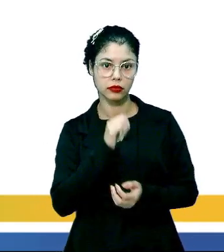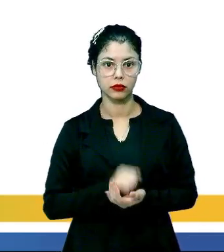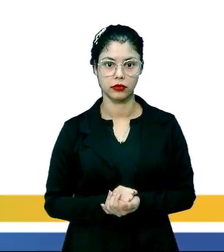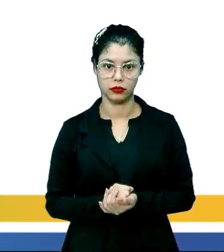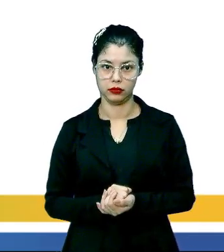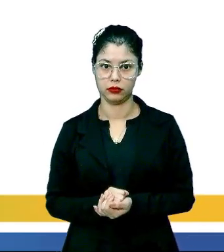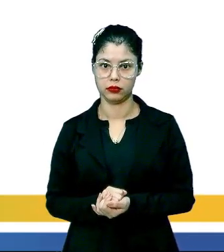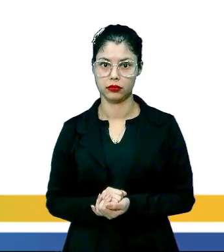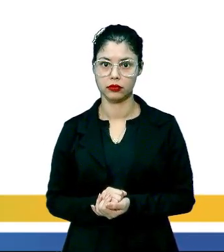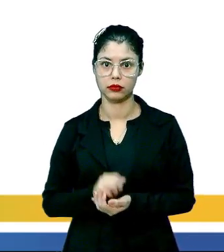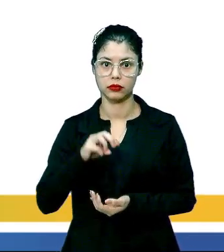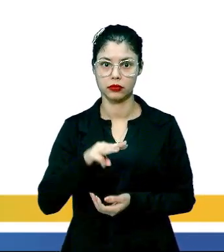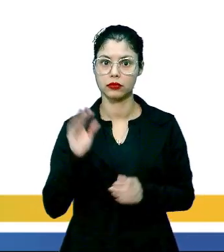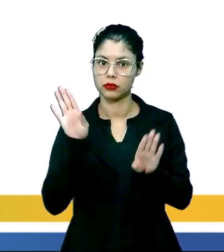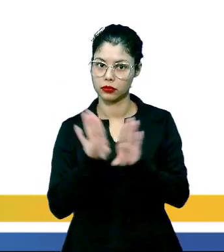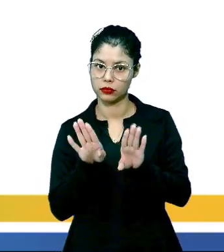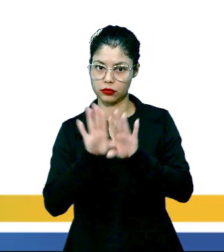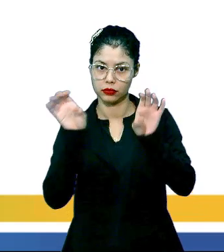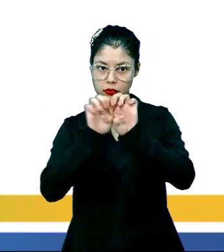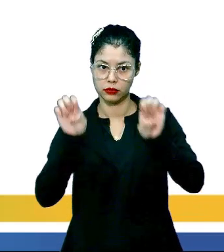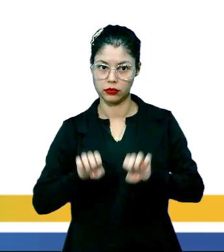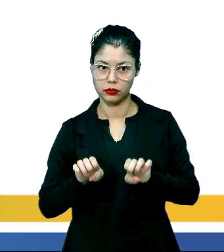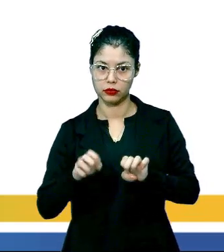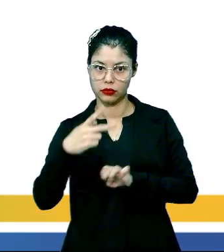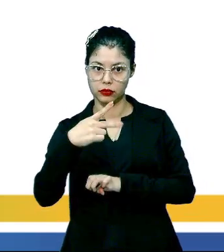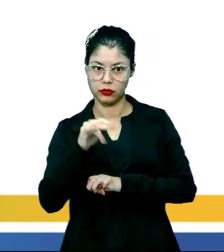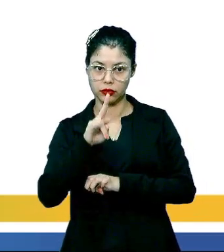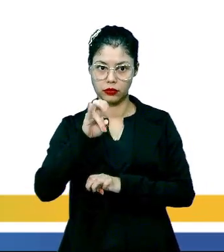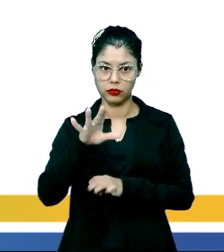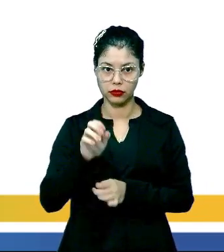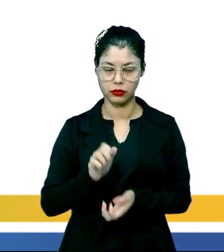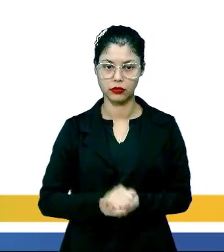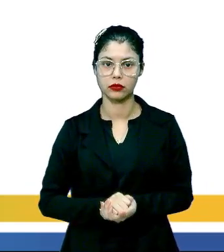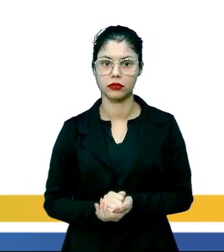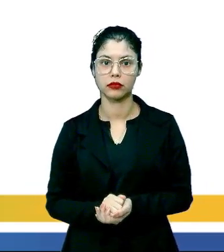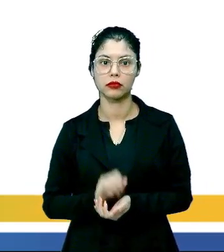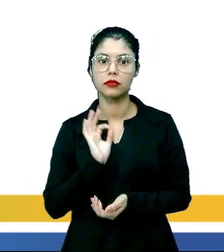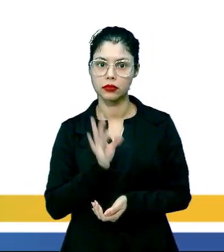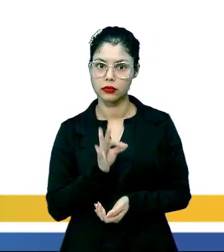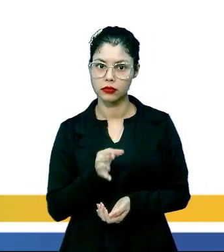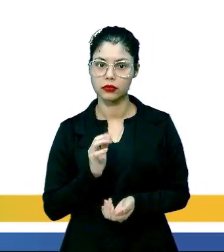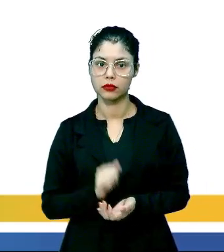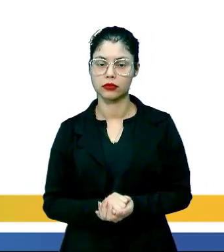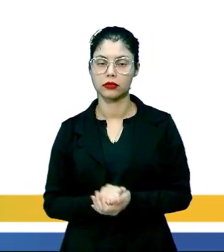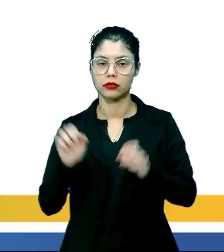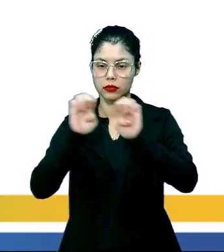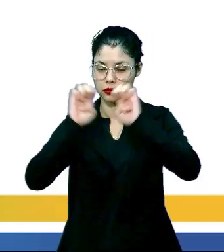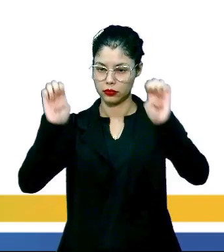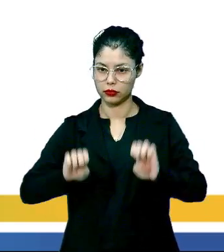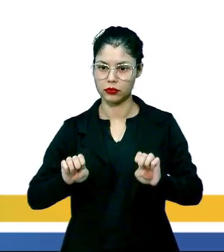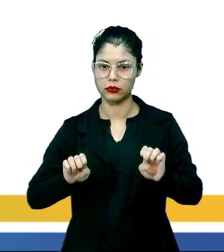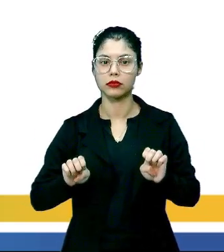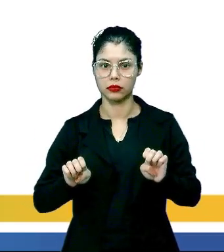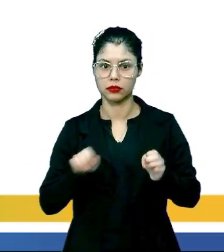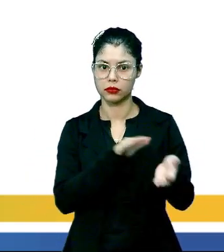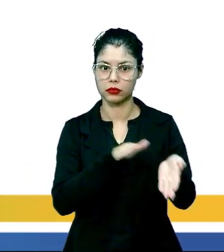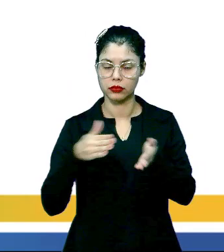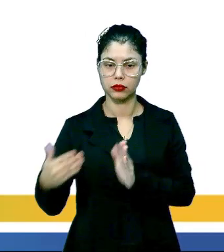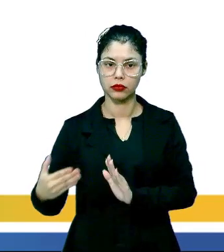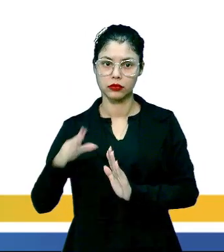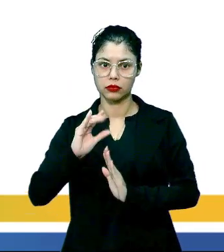Logo na medula renal, temos uma estrutura chamada de pirâmide renal, tá certo, pessoal? Nessa estrutura, uma parte